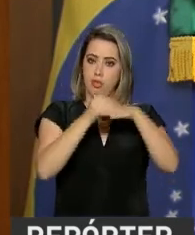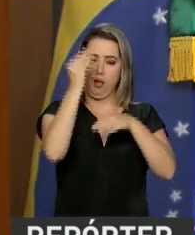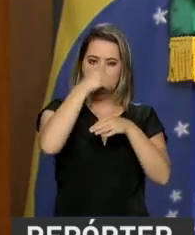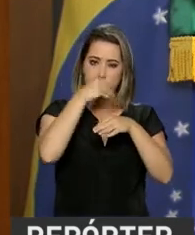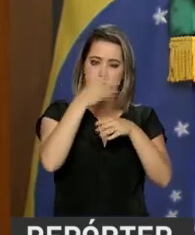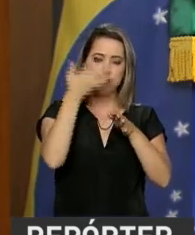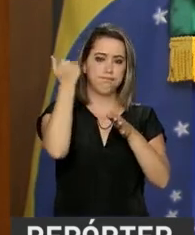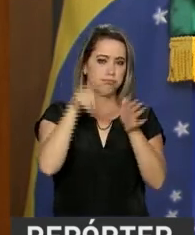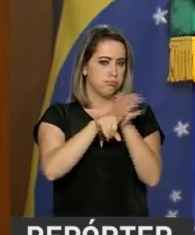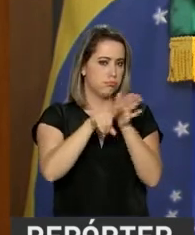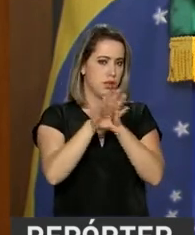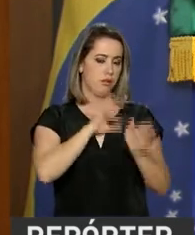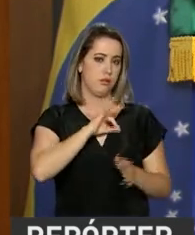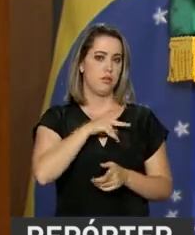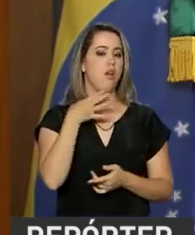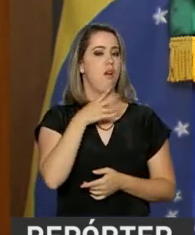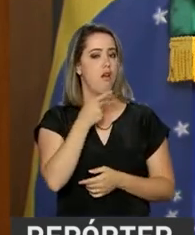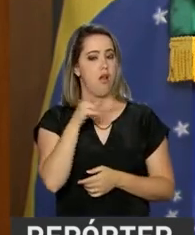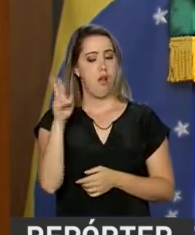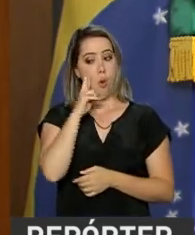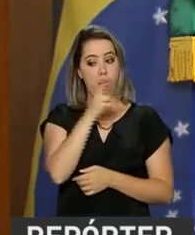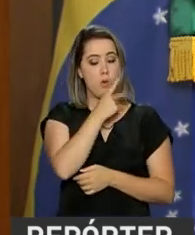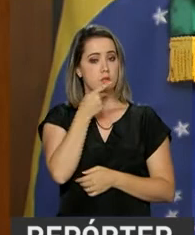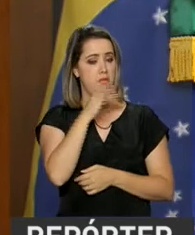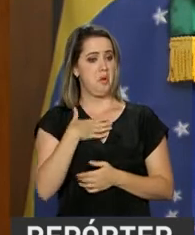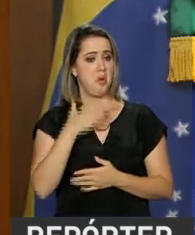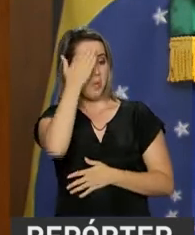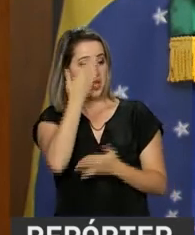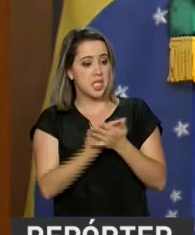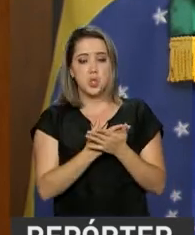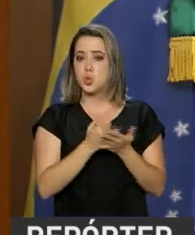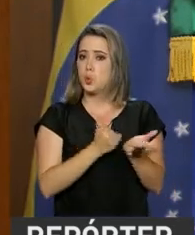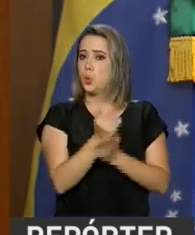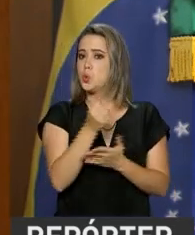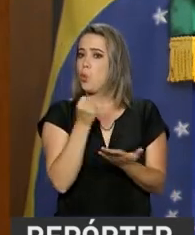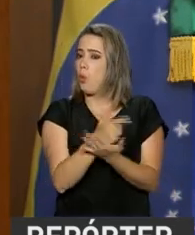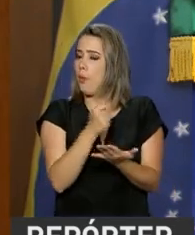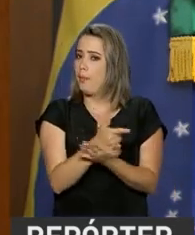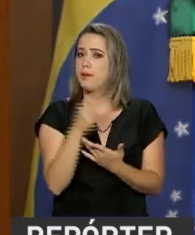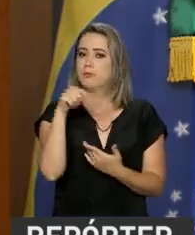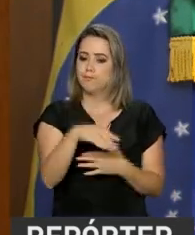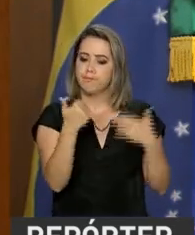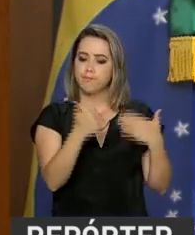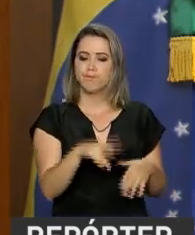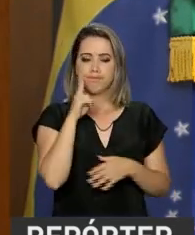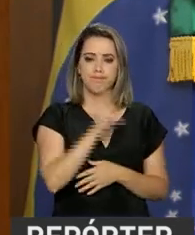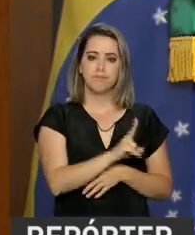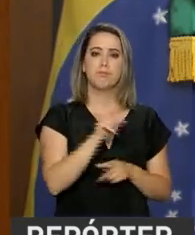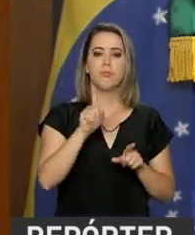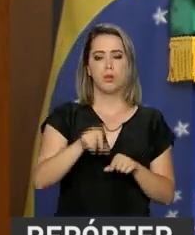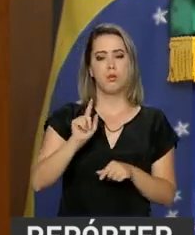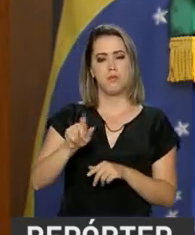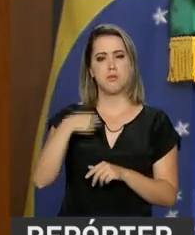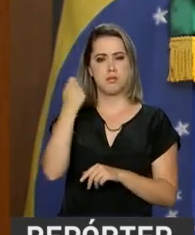reafirmaram a confiança no sistema de inspeção federal brasileiro, até porque eles estiveram aqui em auditoria, e também foi um gesto